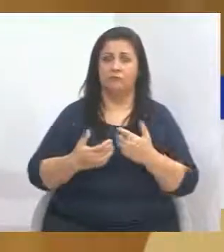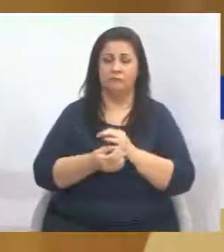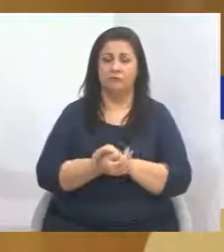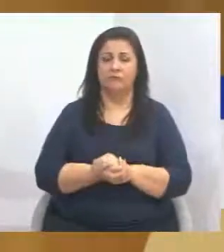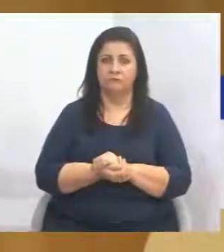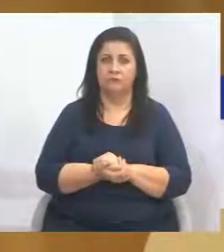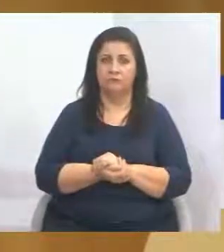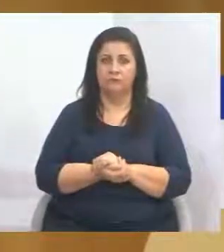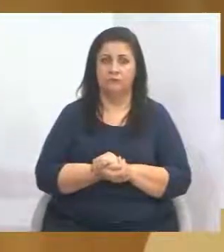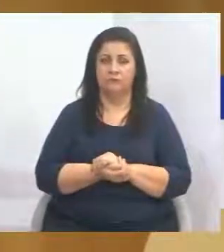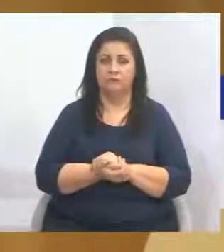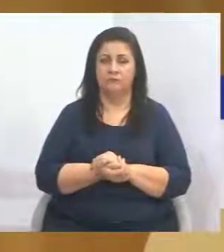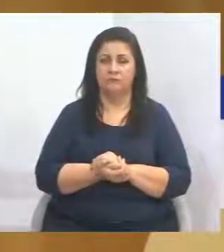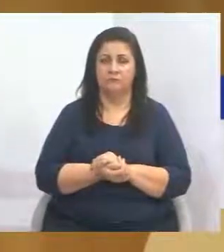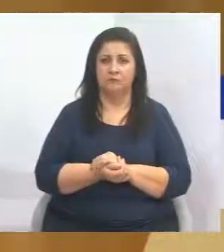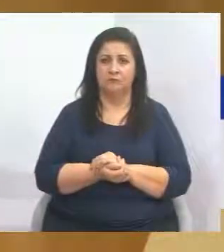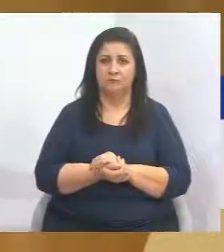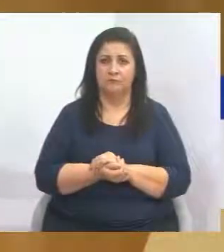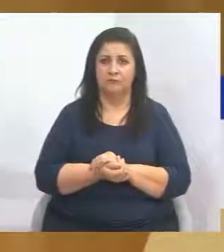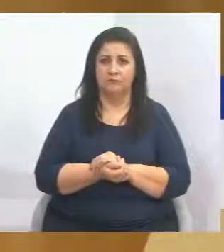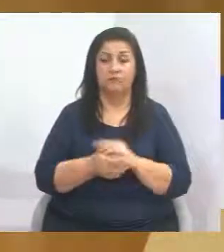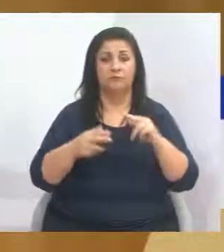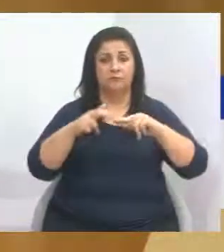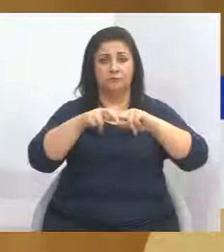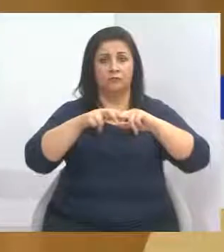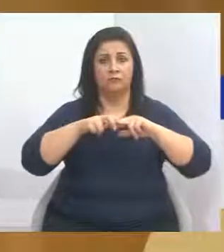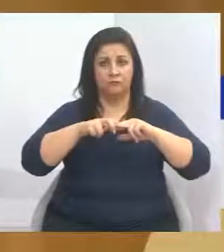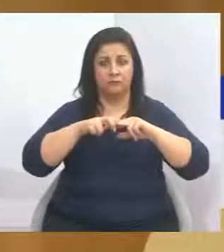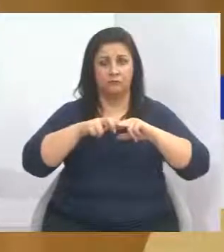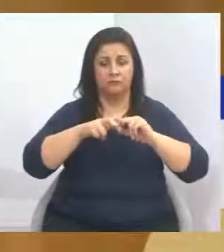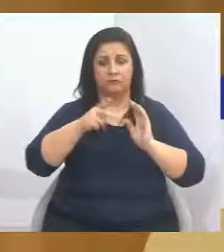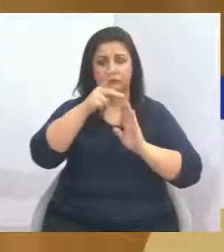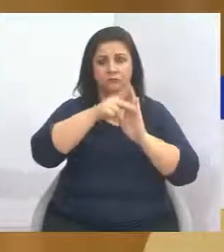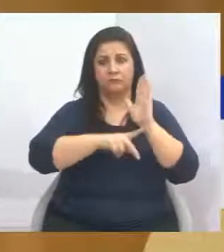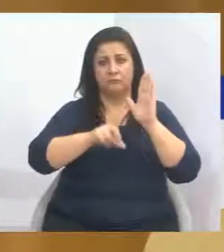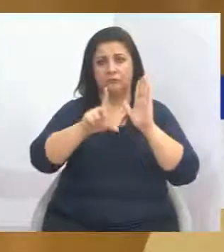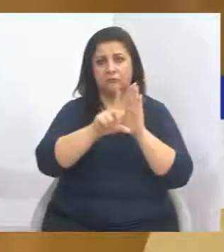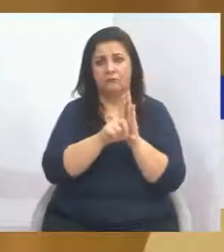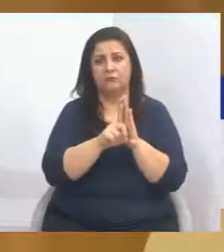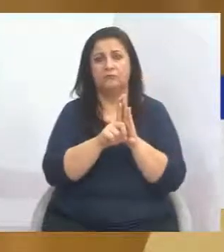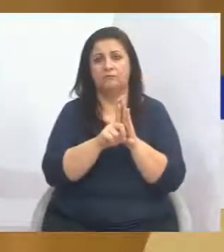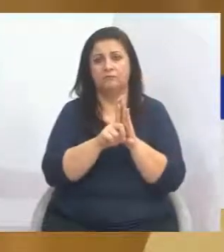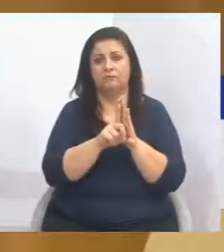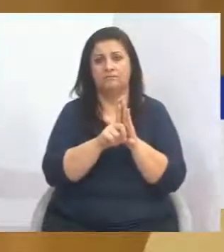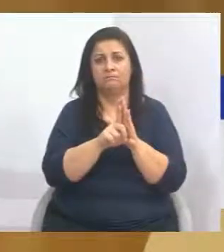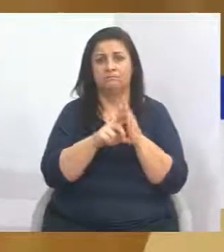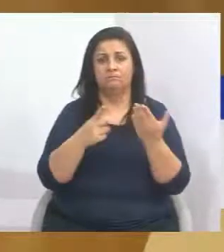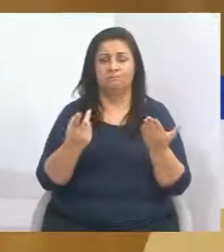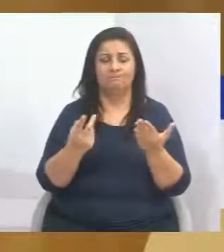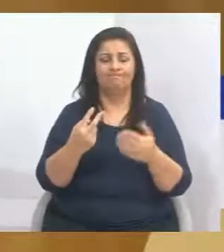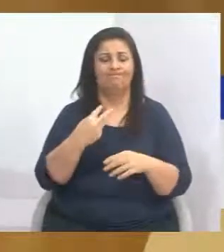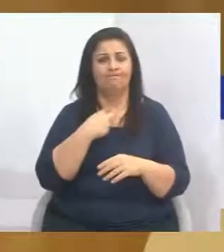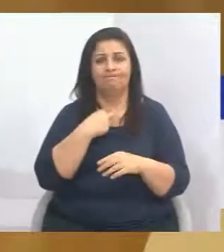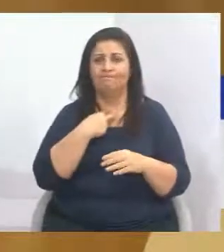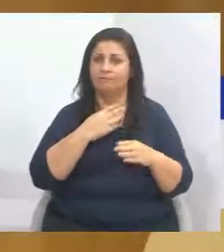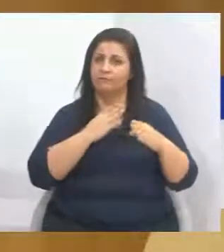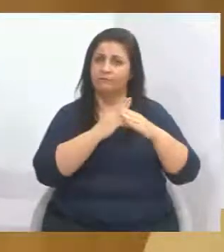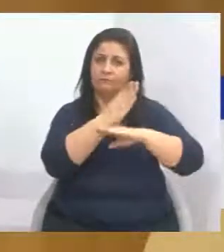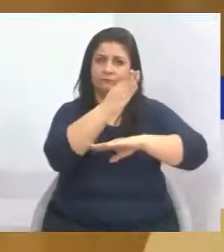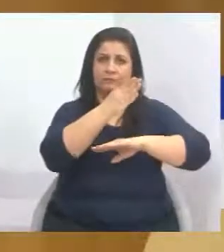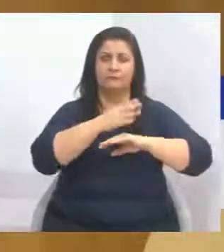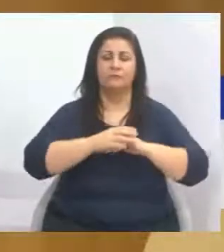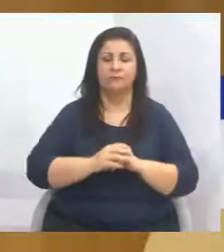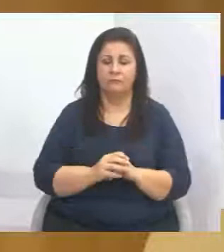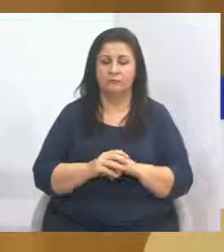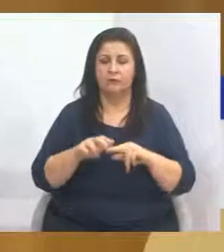da Lei Orgânica do Município. Por essa razão, o projeto de lei em questão padece de vício formal de inconstitucionalidade.